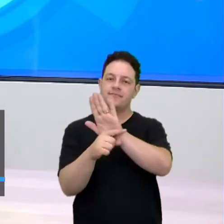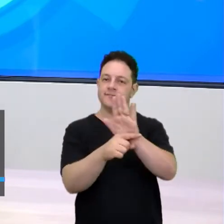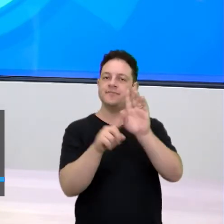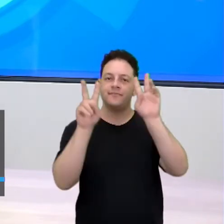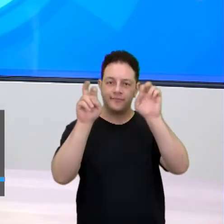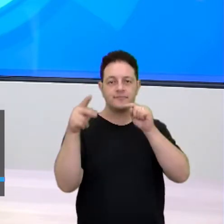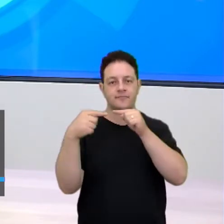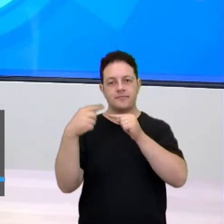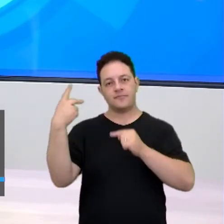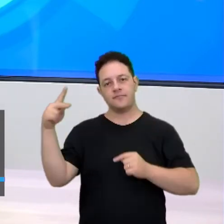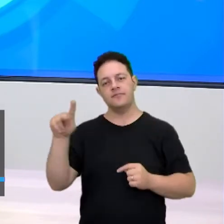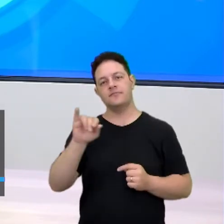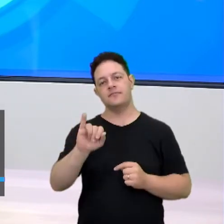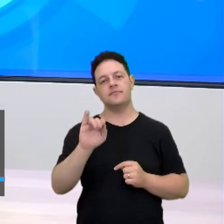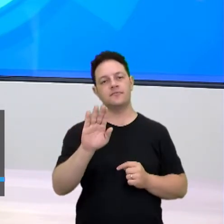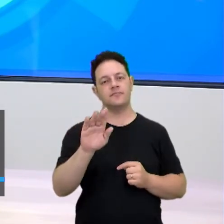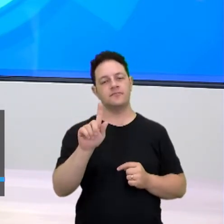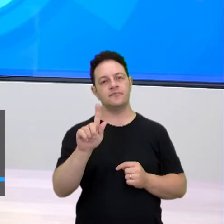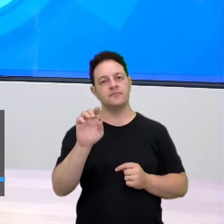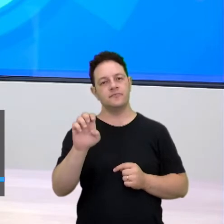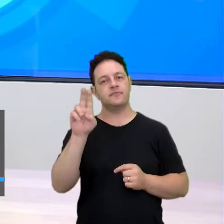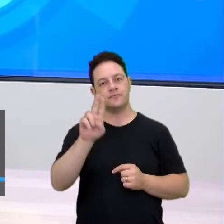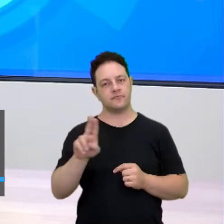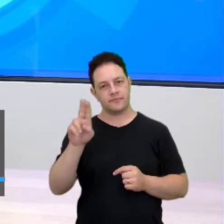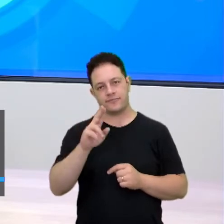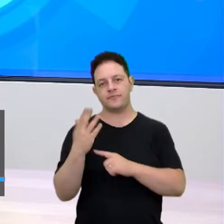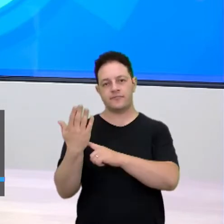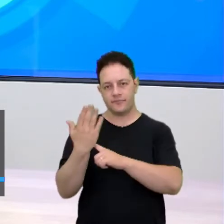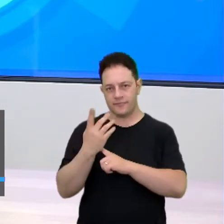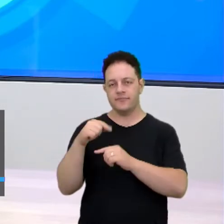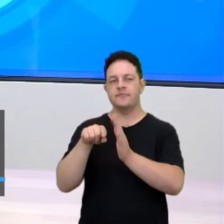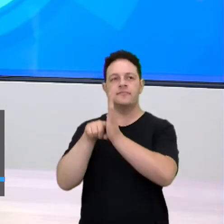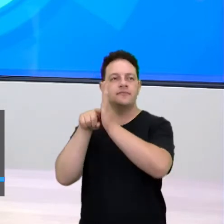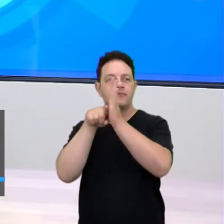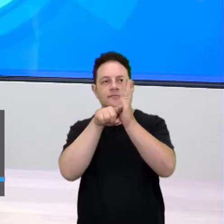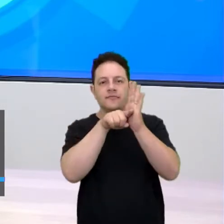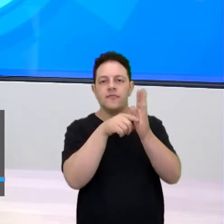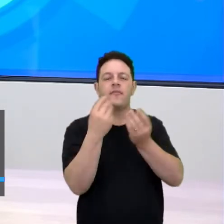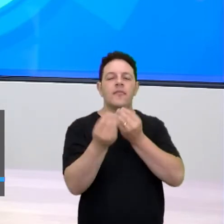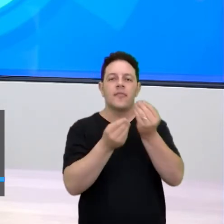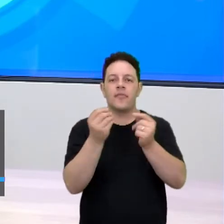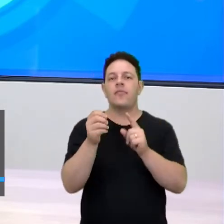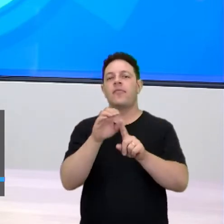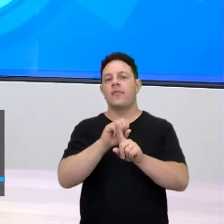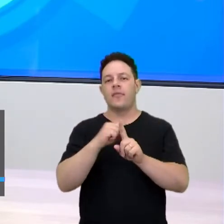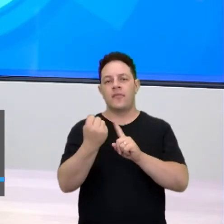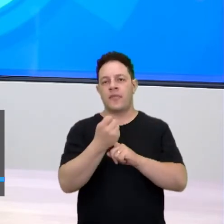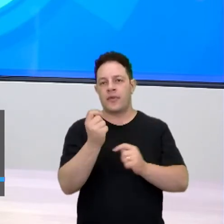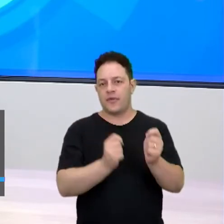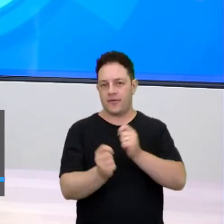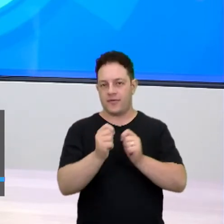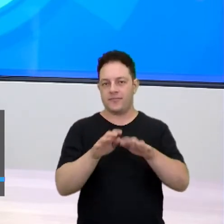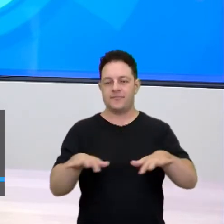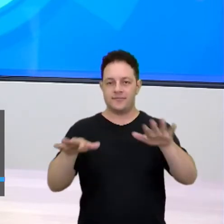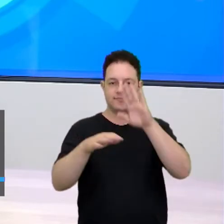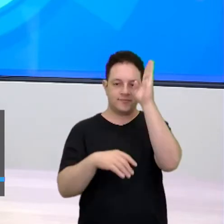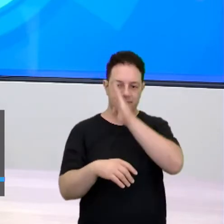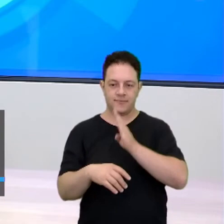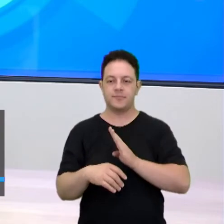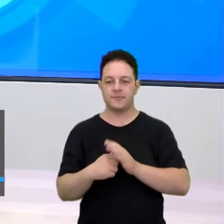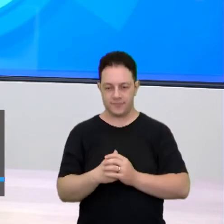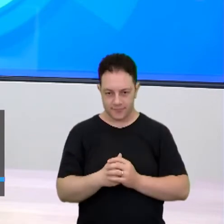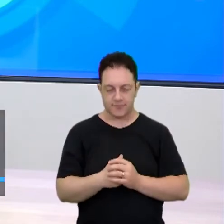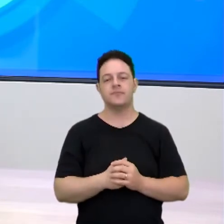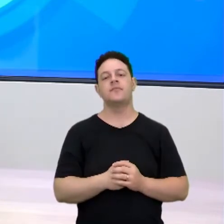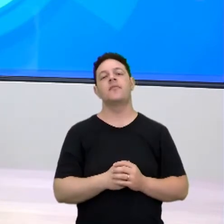IBGE, que é um site aí que a gente utiliza muito para pesquisa de dados socioeconômicos do Brasil, tá certo? E aí nós vamos entrar